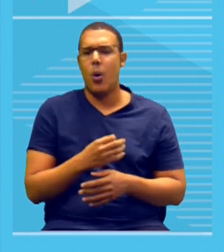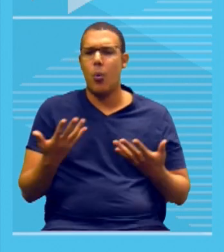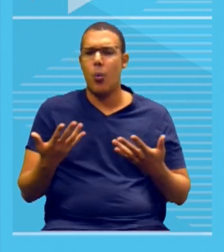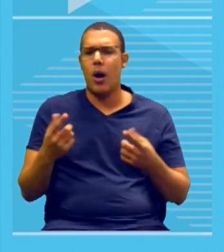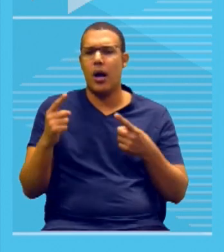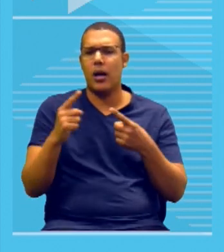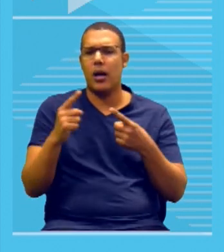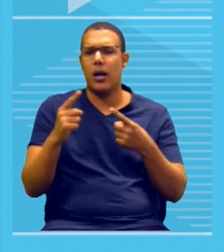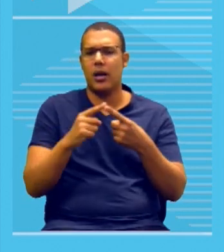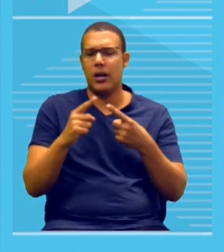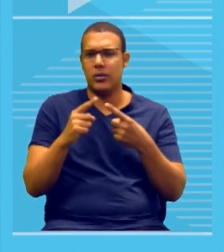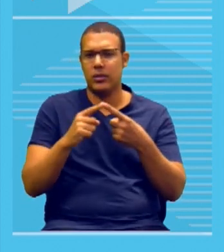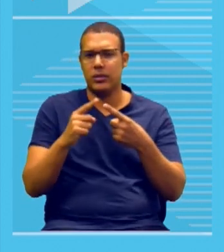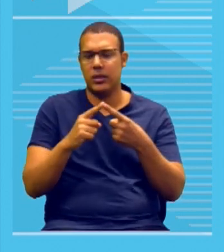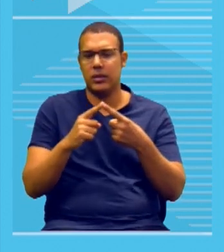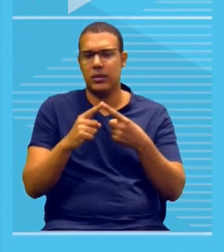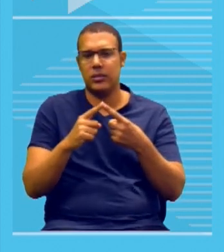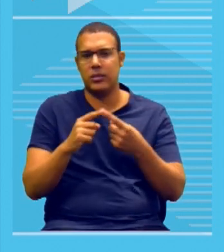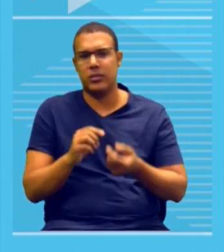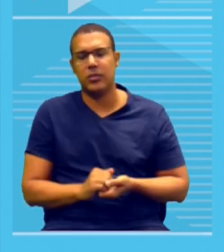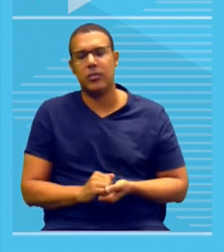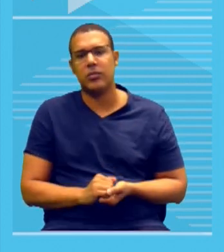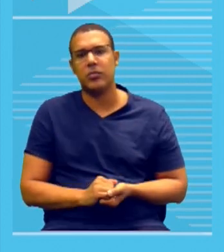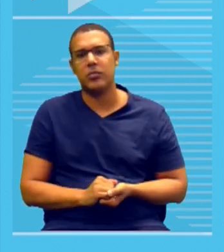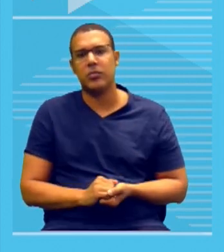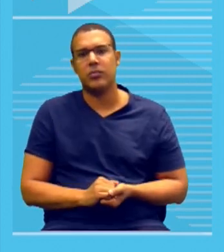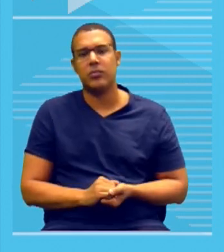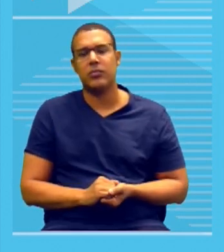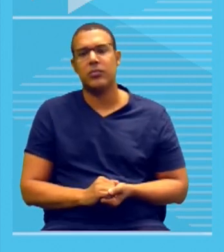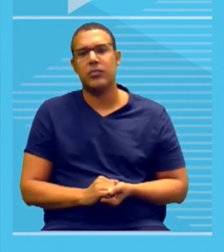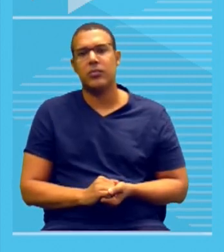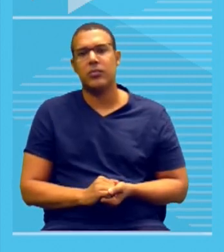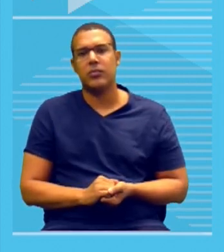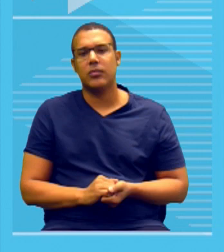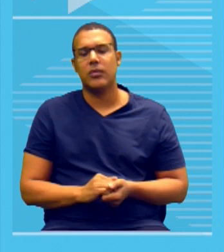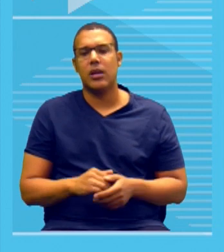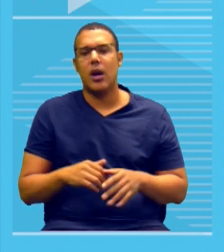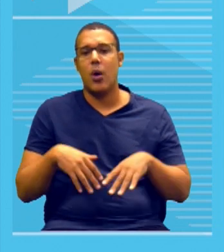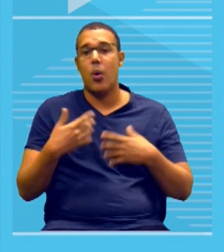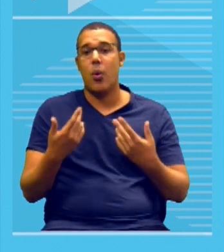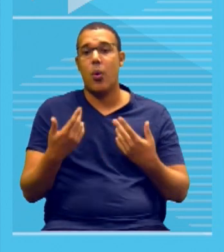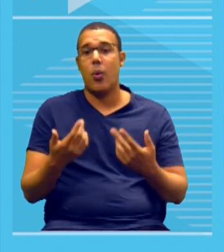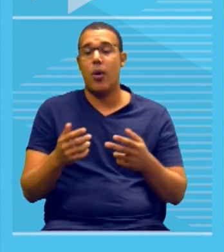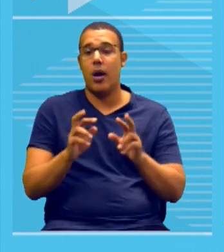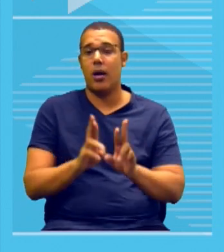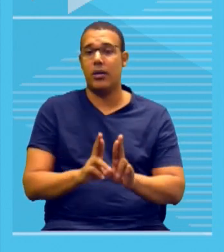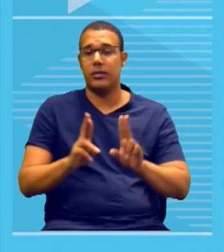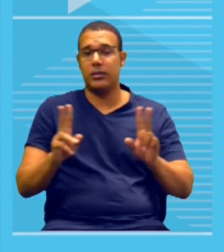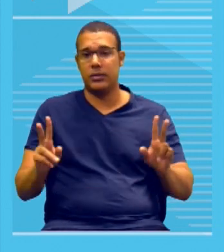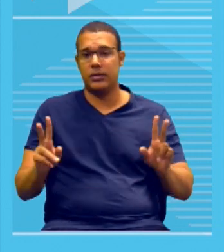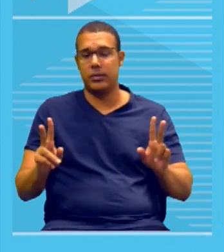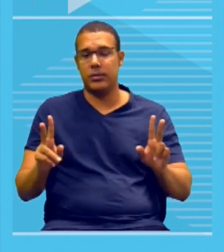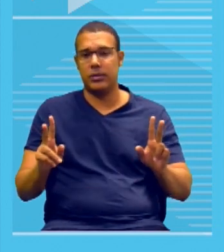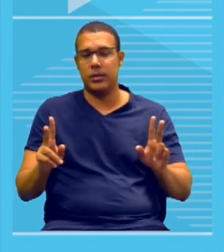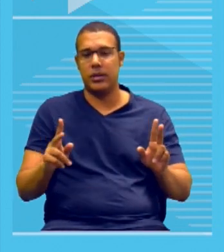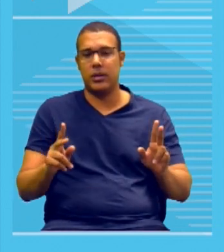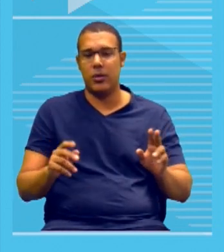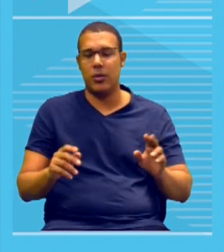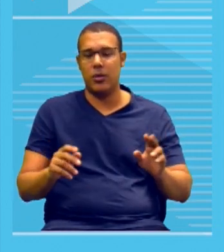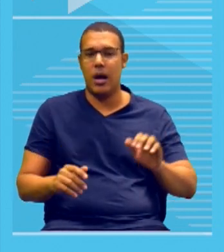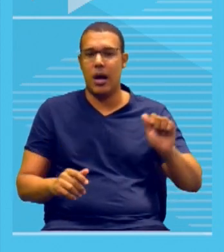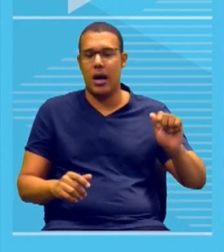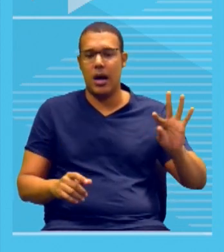pronomes oblíquos átonos E também qual é a diferença entre pronome